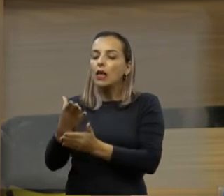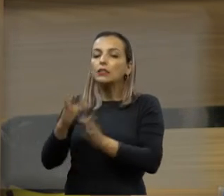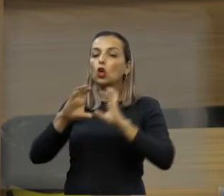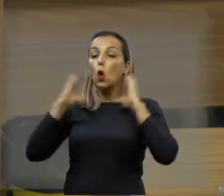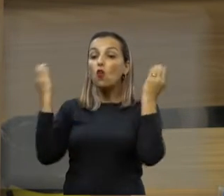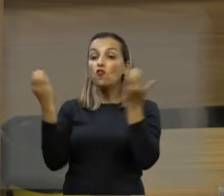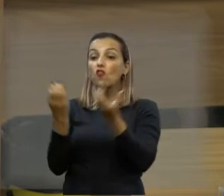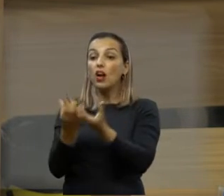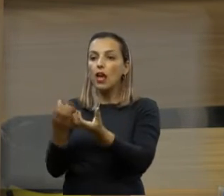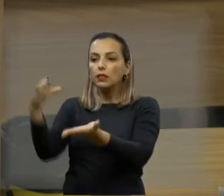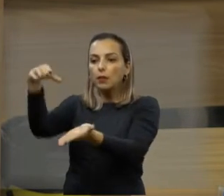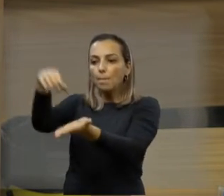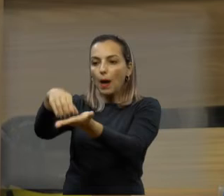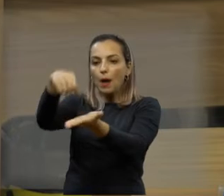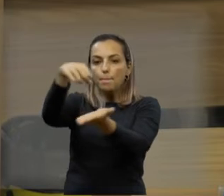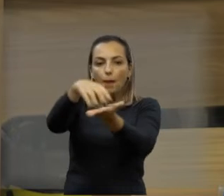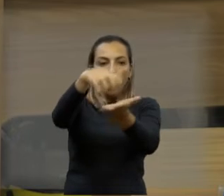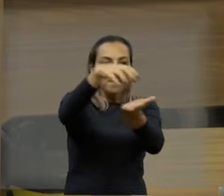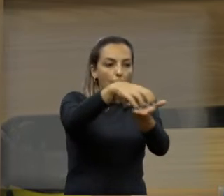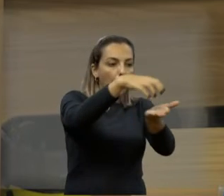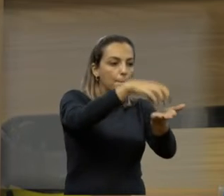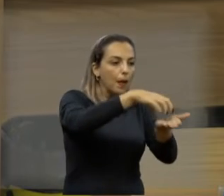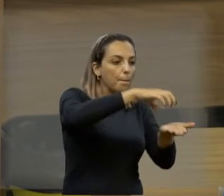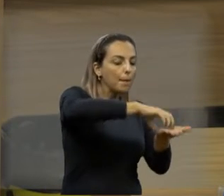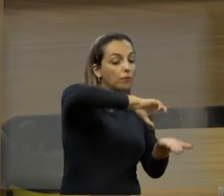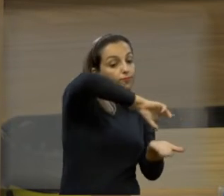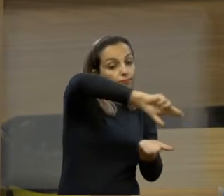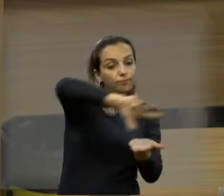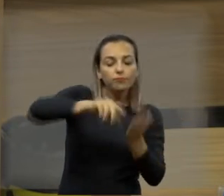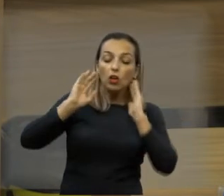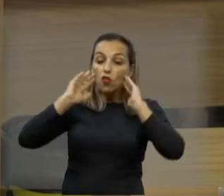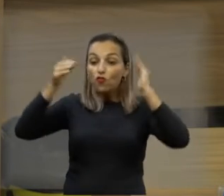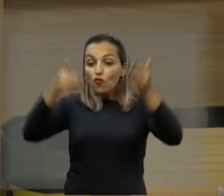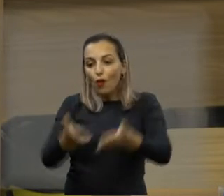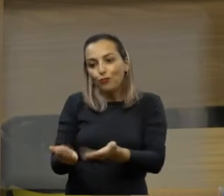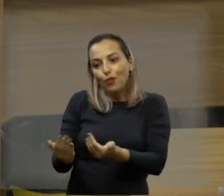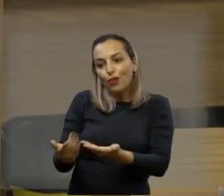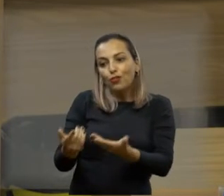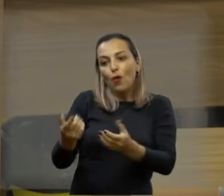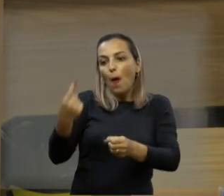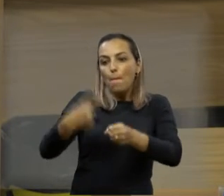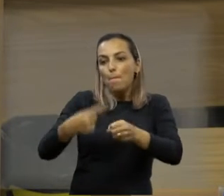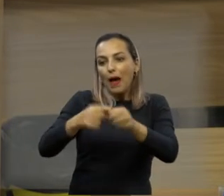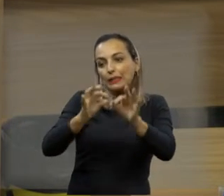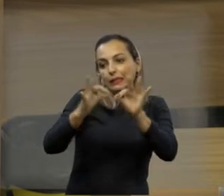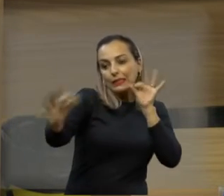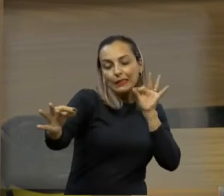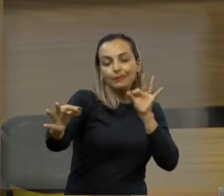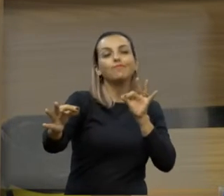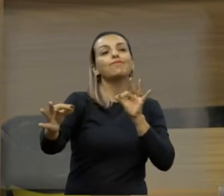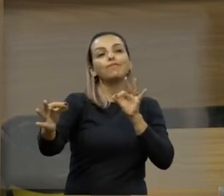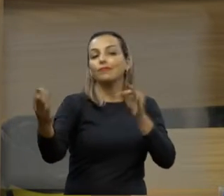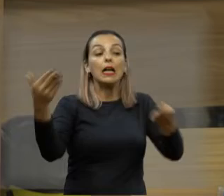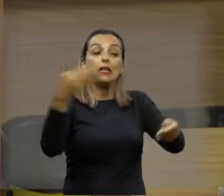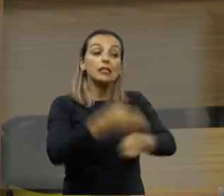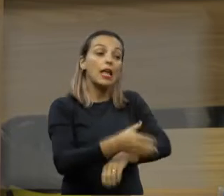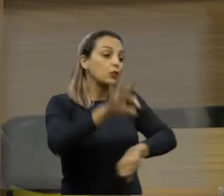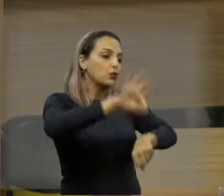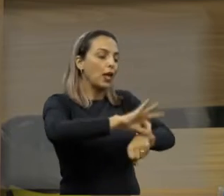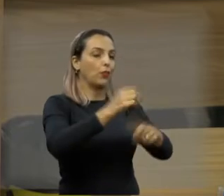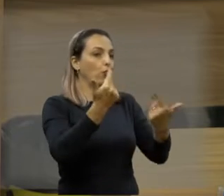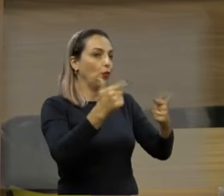conferências Em vários pontos das cidades para atingir Inclusive a juventude periférica dessa cidade que não vem para o centro